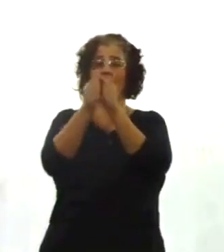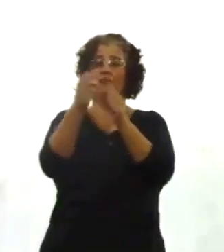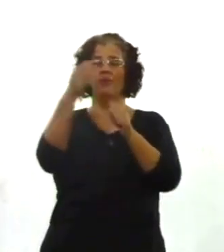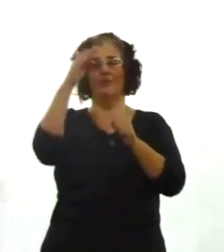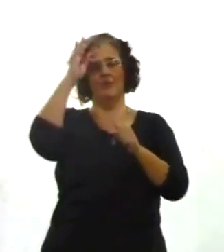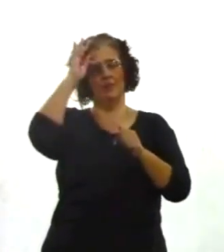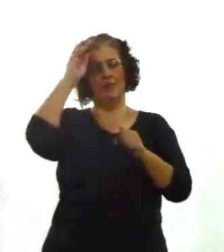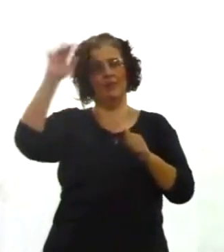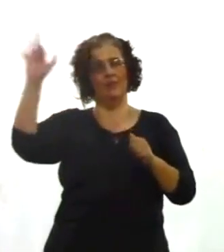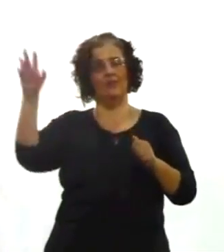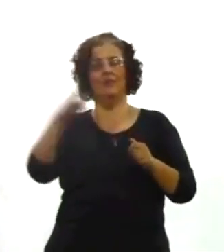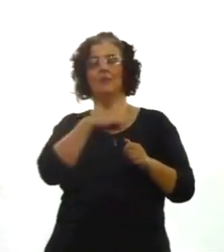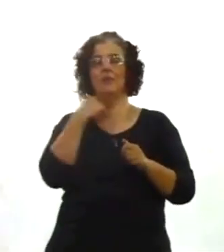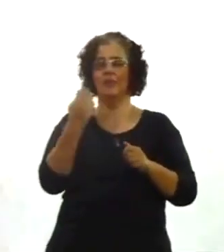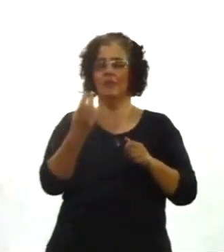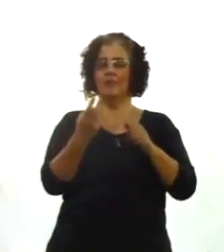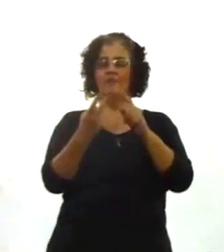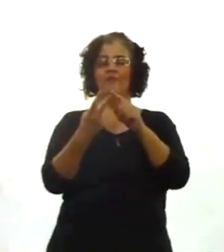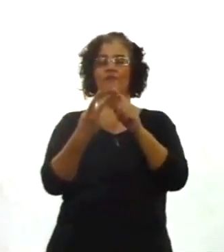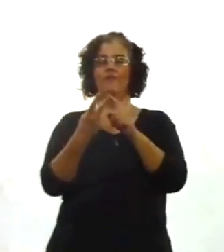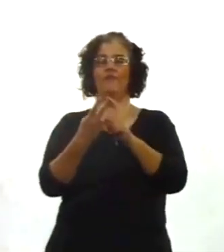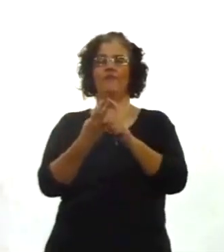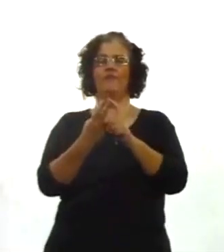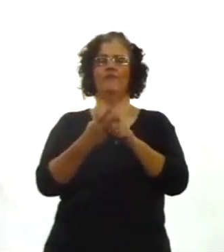coisas terríveis me aconteceram,